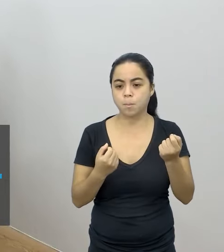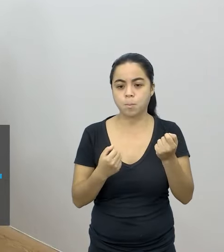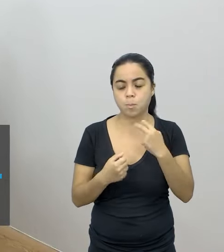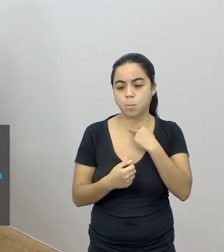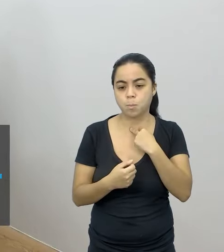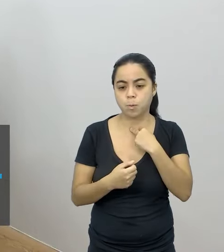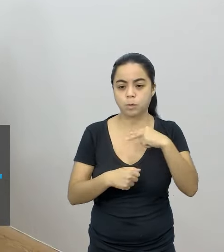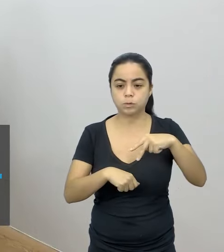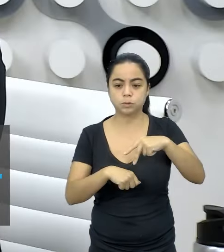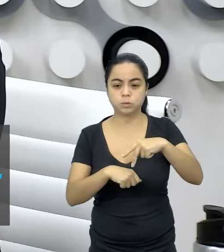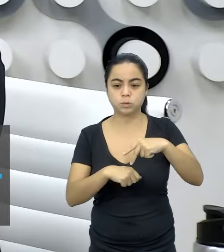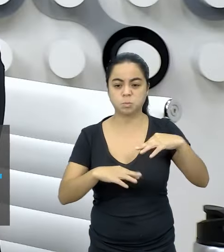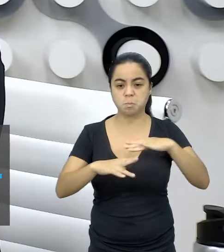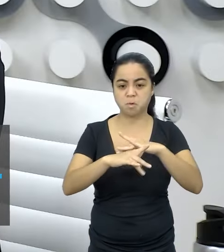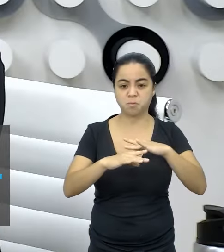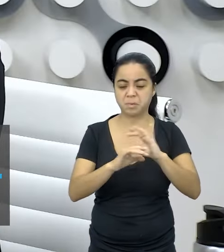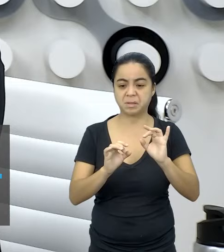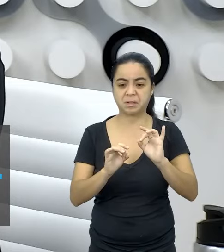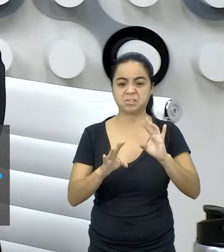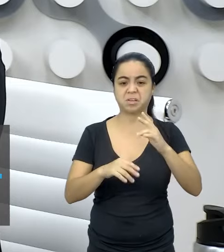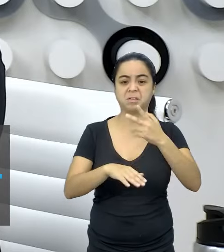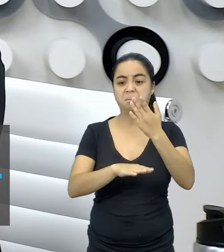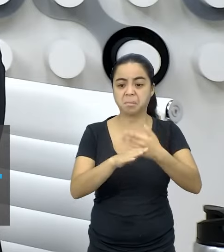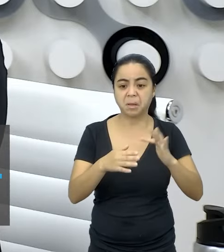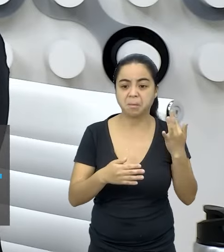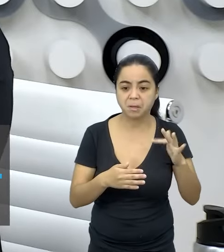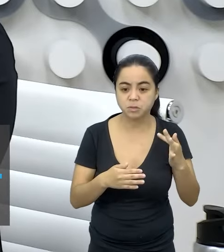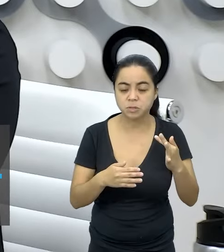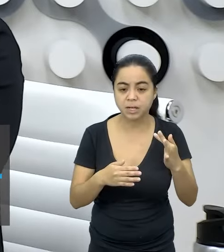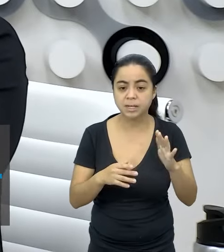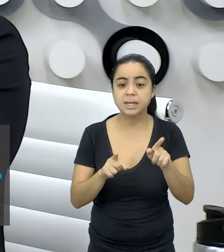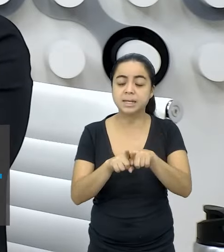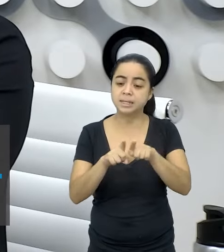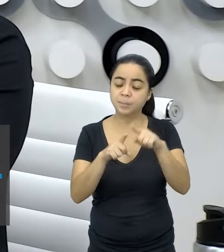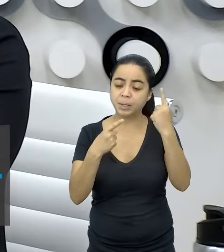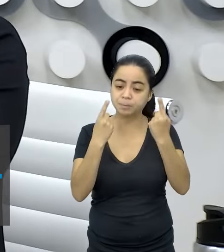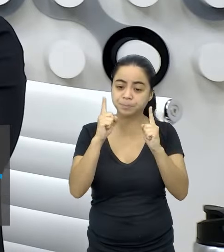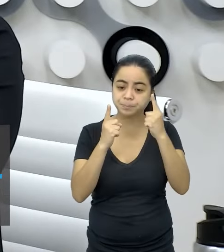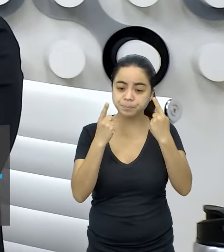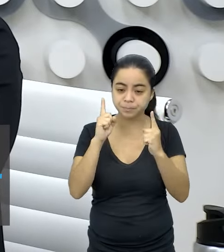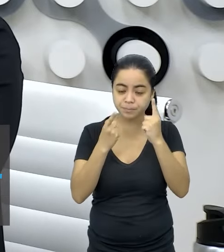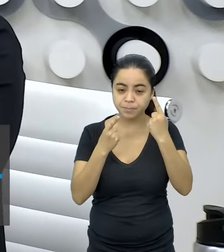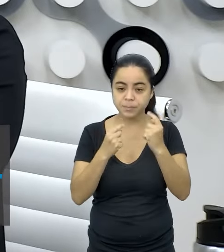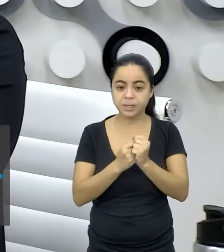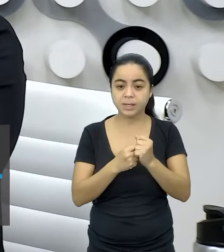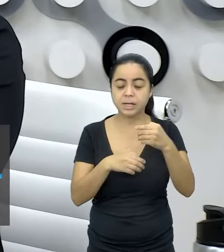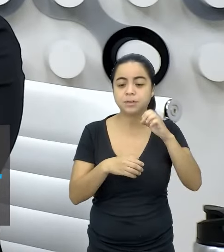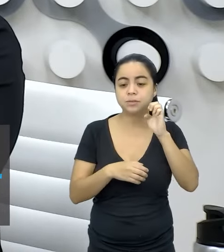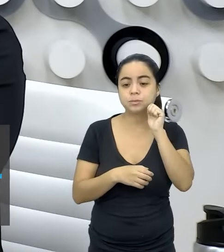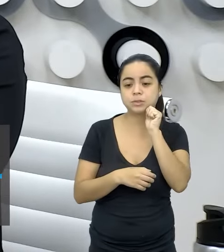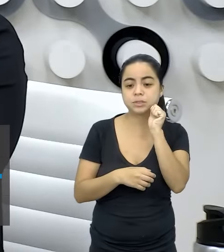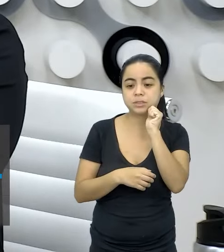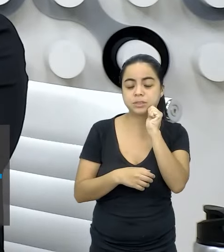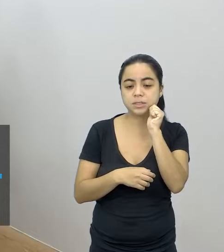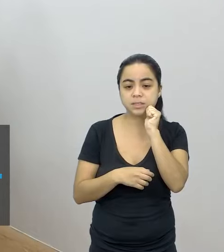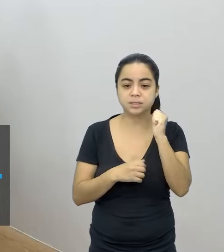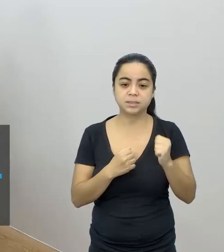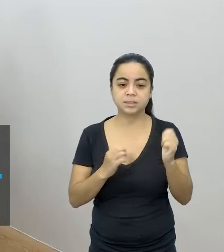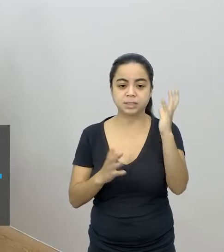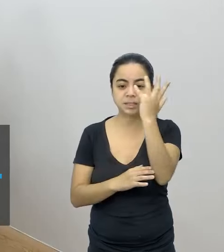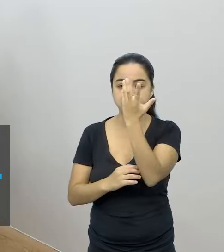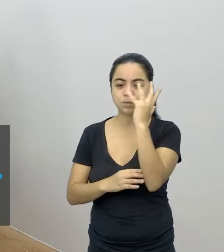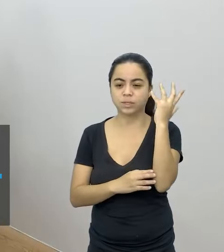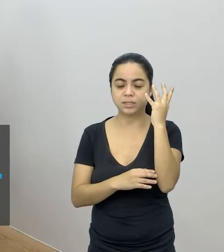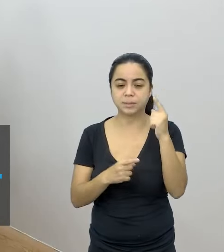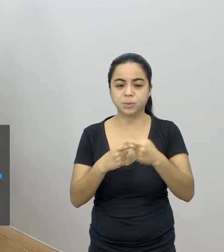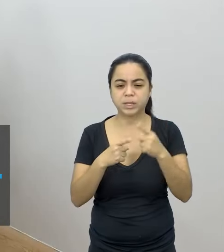Ele dá né? dicas de mímica também, né, Sim, Vivi? Esse mímica. material é bem interessante de linguagem de ciências da natureza, que ele dá essa visão da mímica quando ele tá triste,